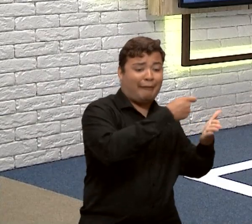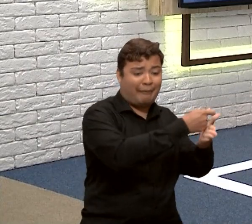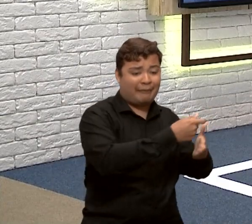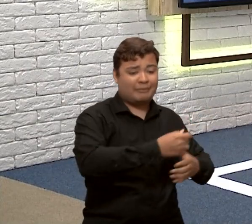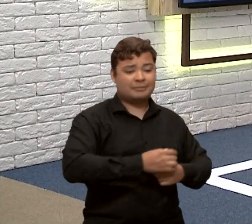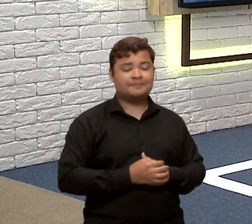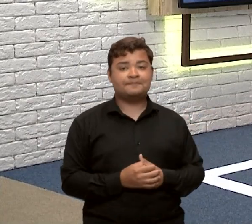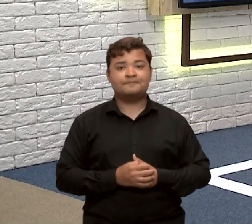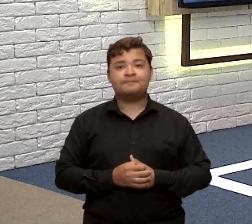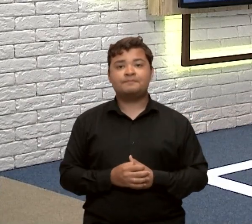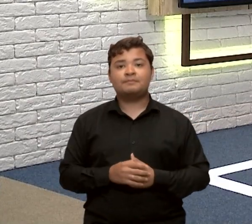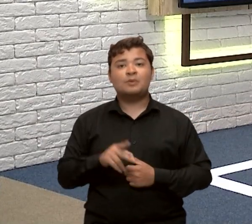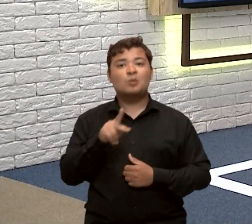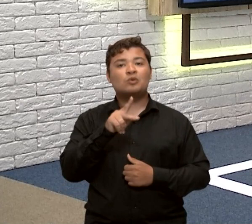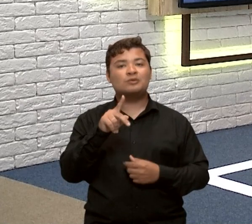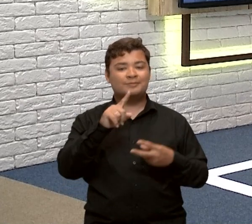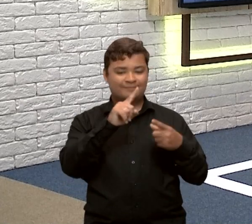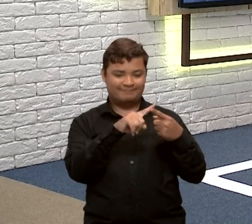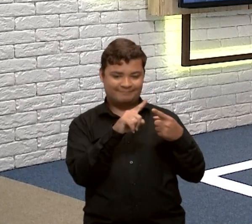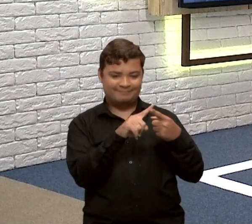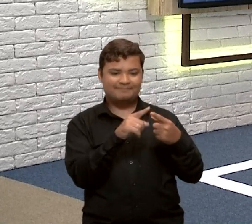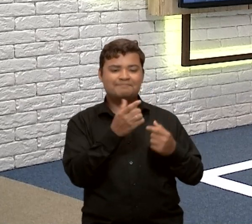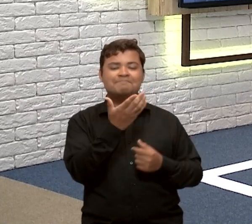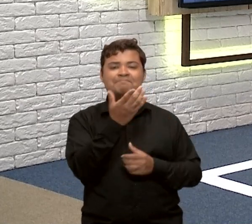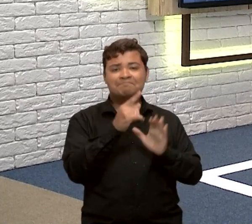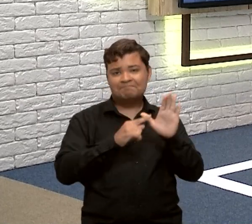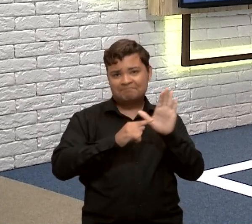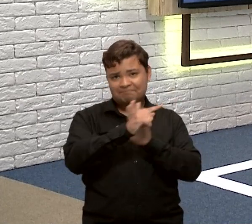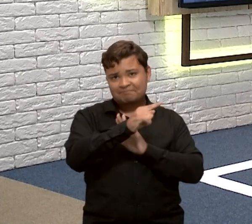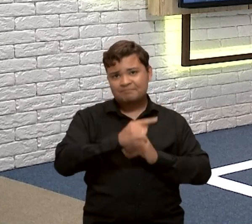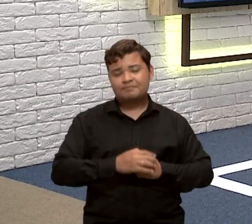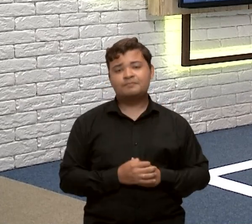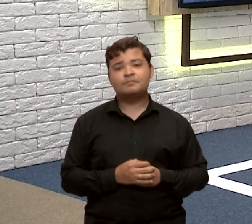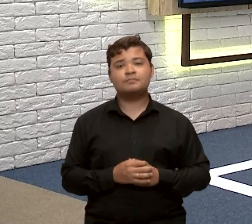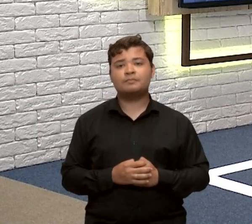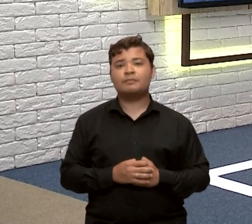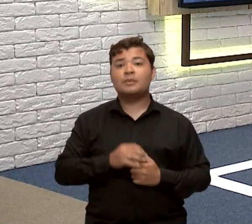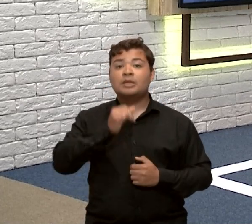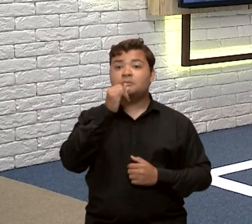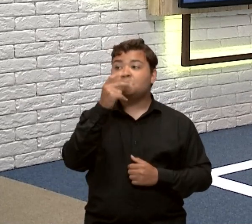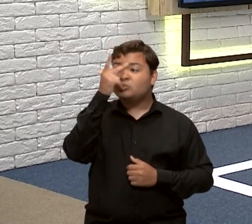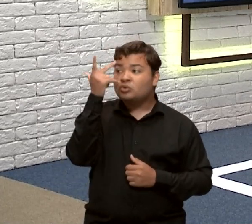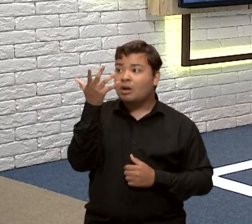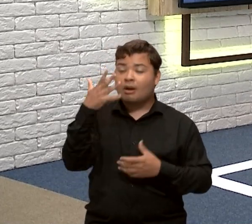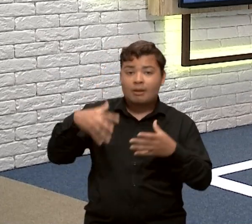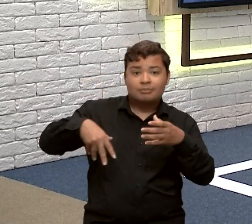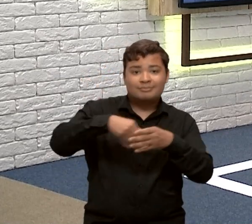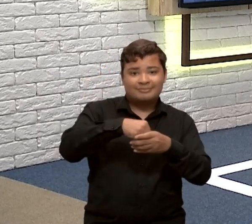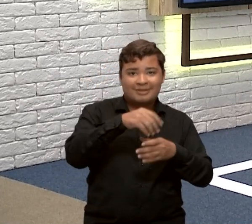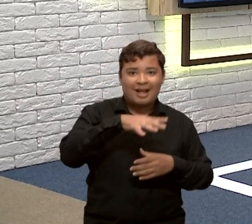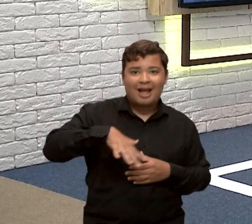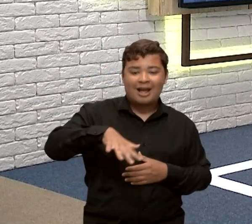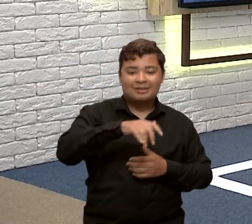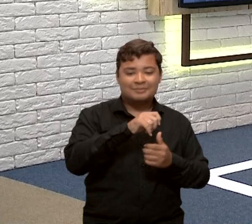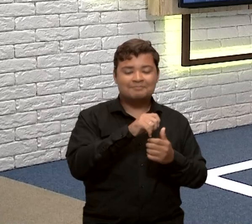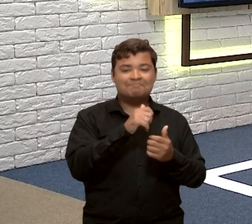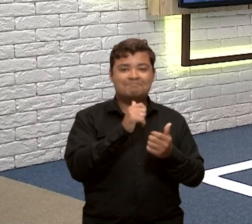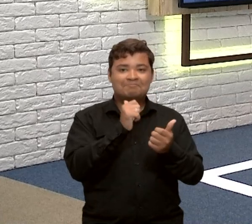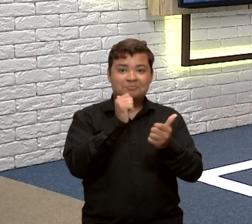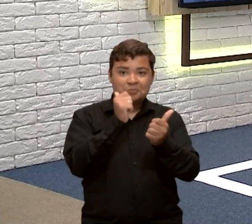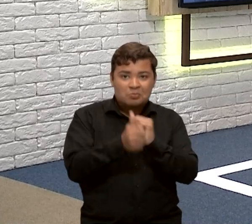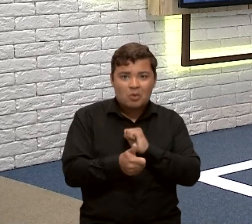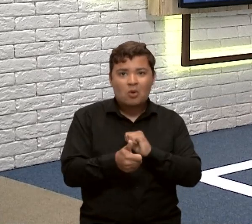E, professor Wilson Lino, quem quer seguir nessa área aí do esporte, do futebol saudável, né?